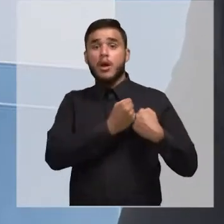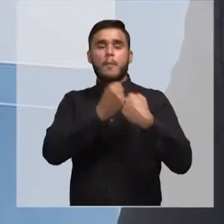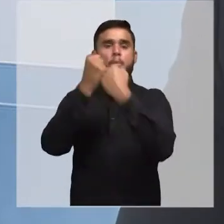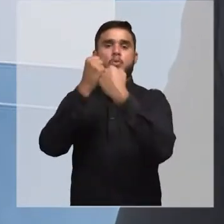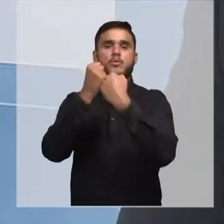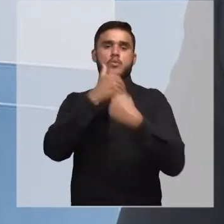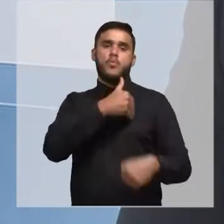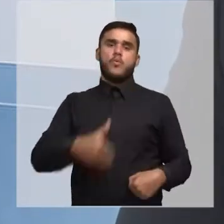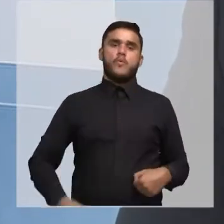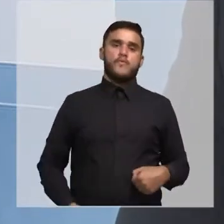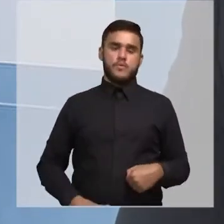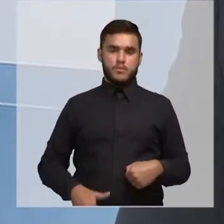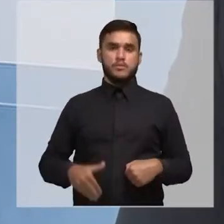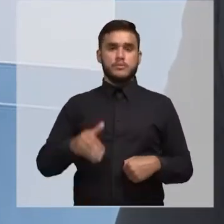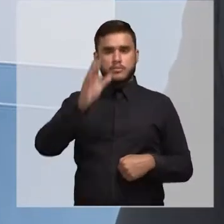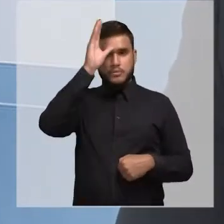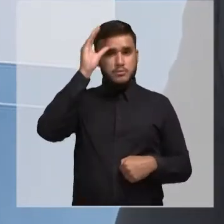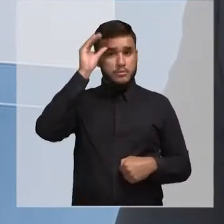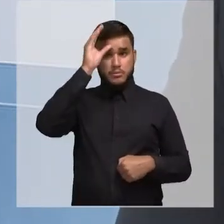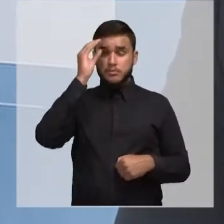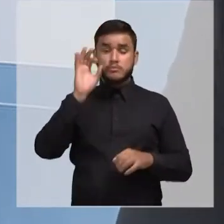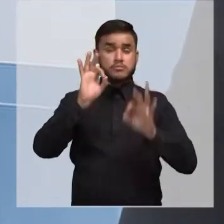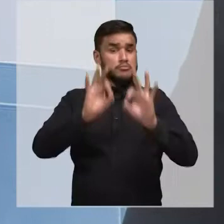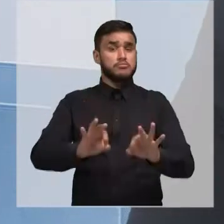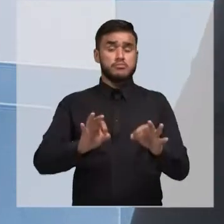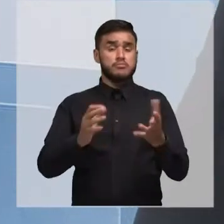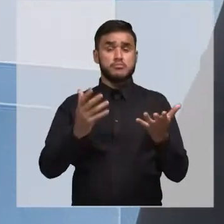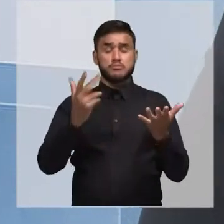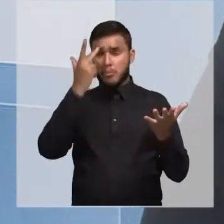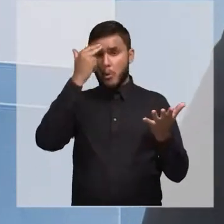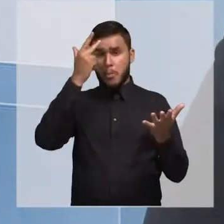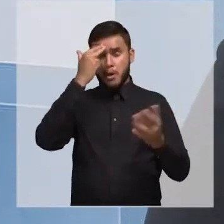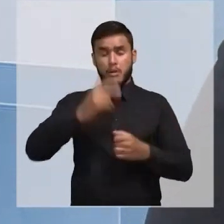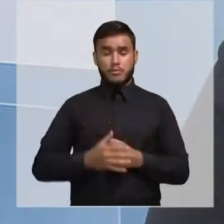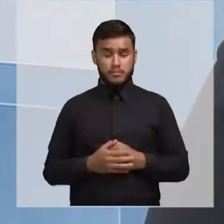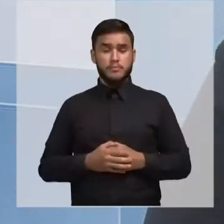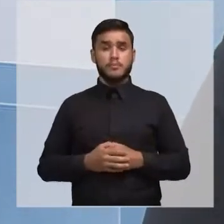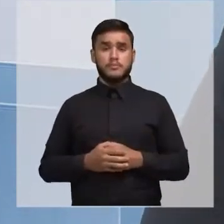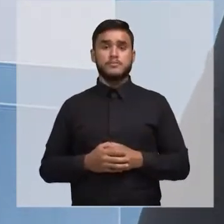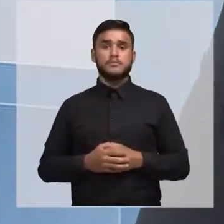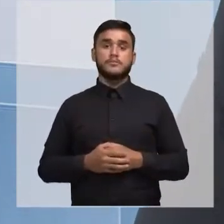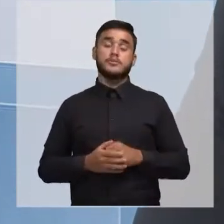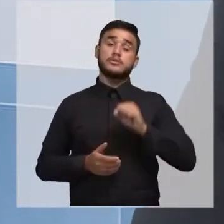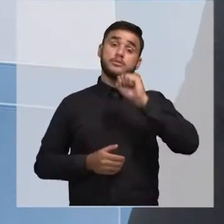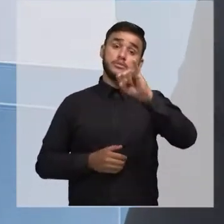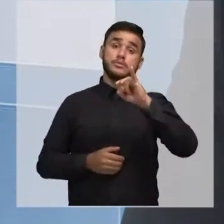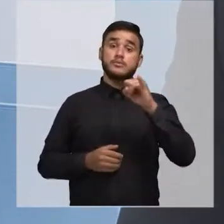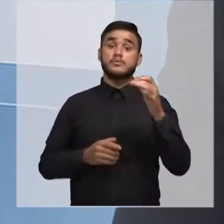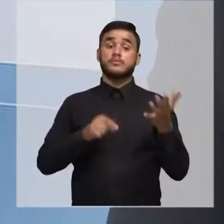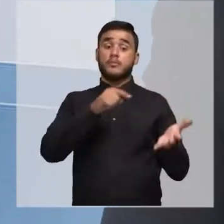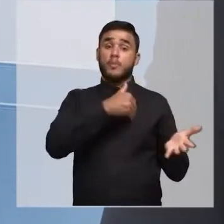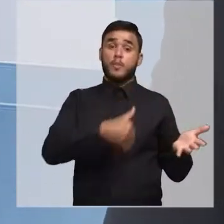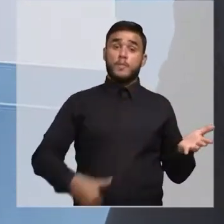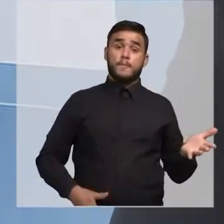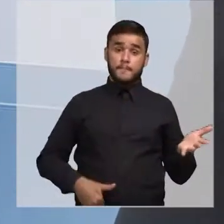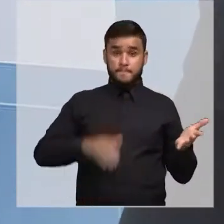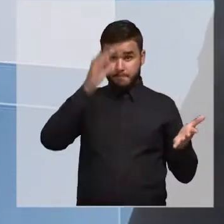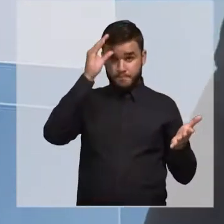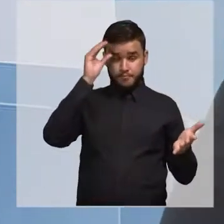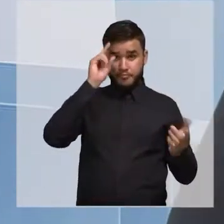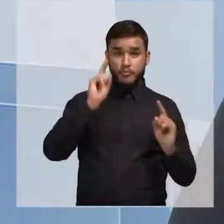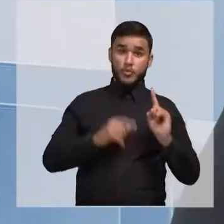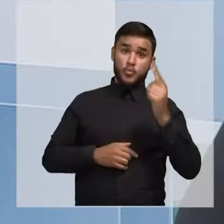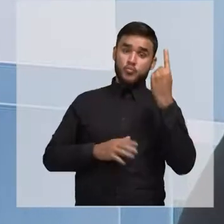governo e do governador, certo? Ou, no caso, o governador candidato à reeleição, ou um candidato a governador, Luiz,